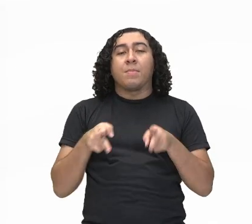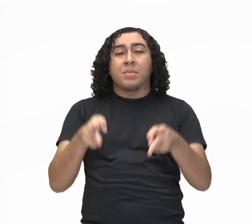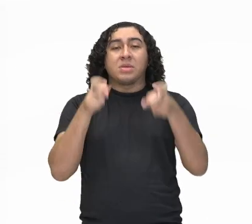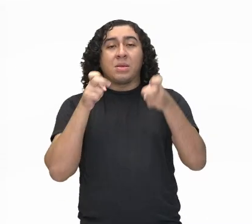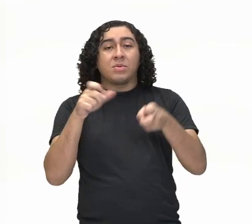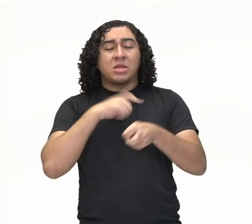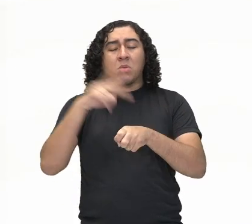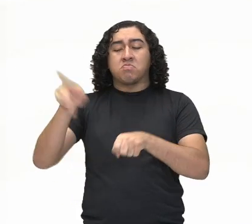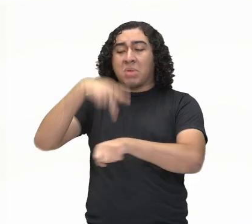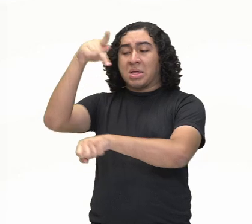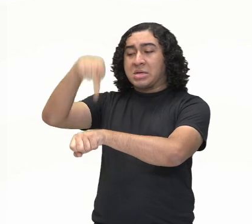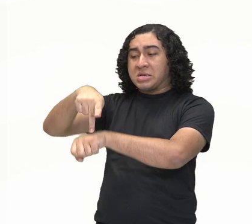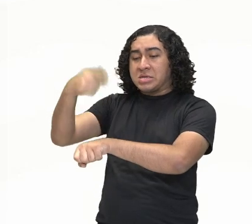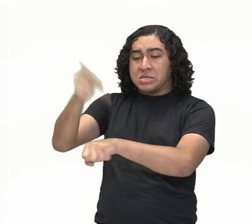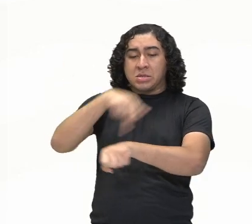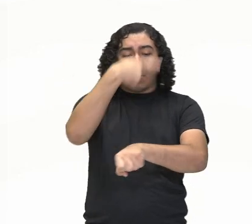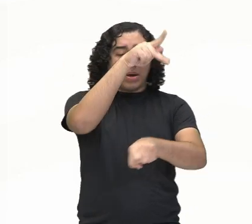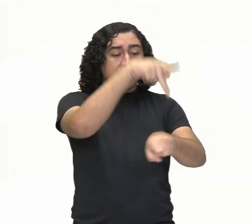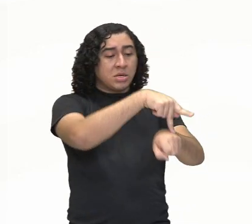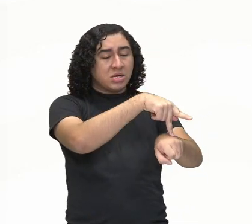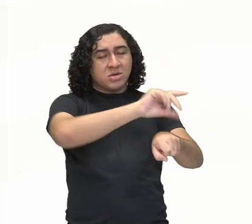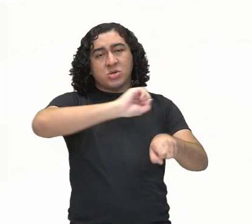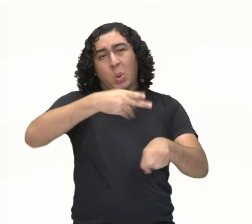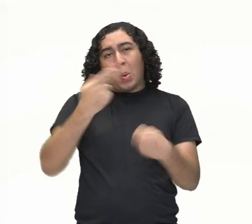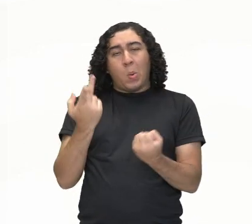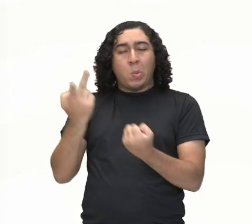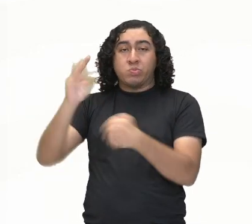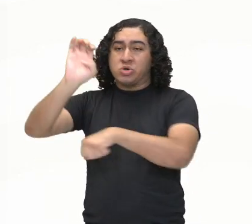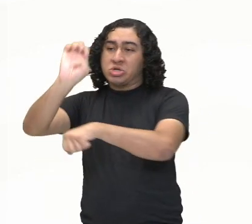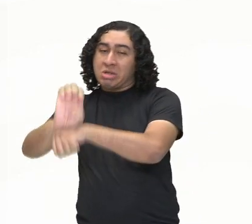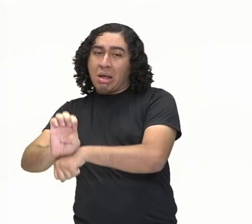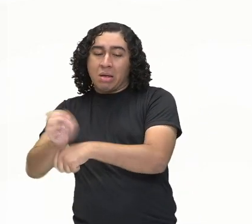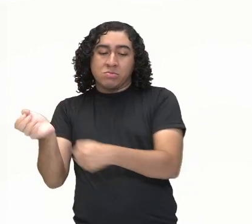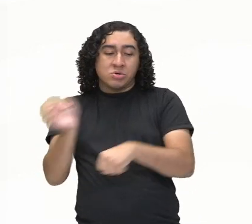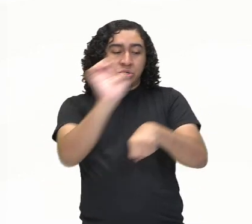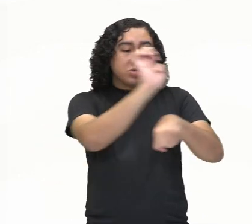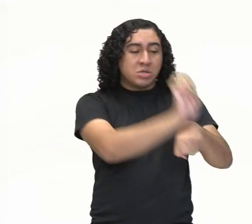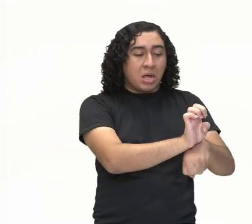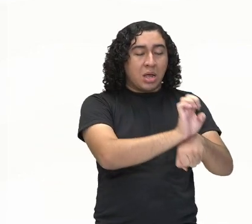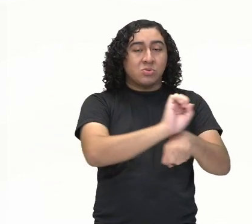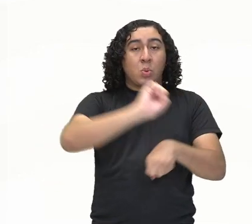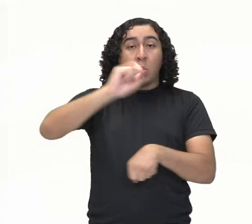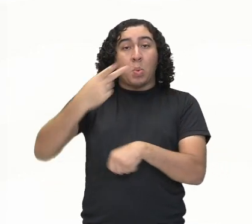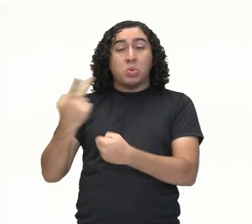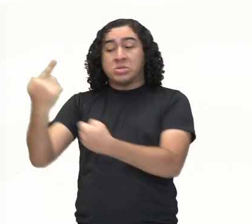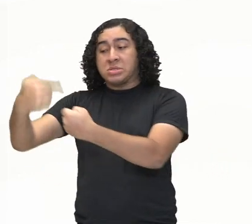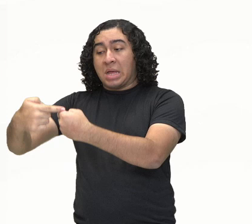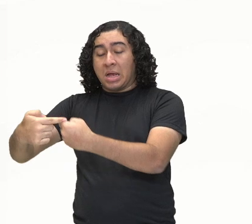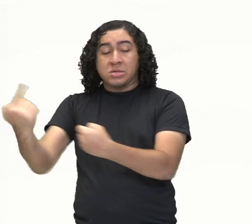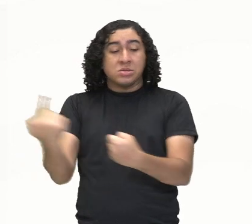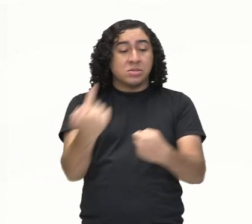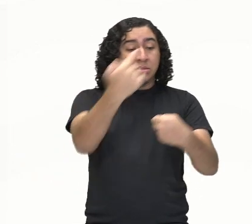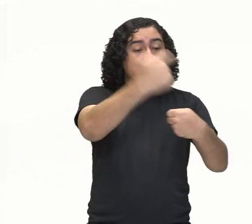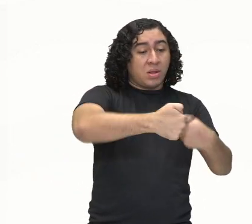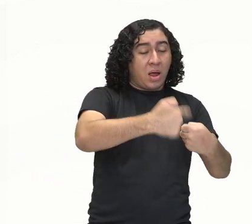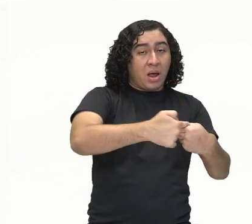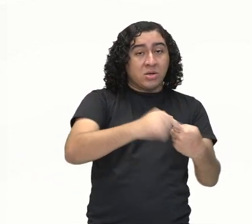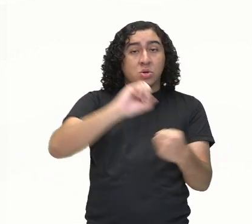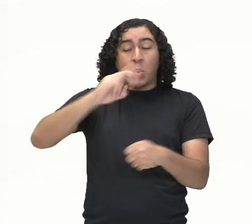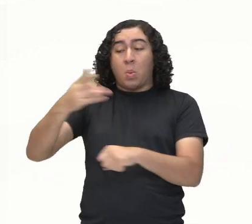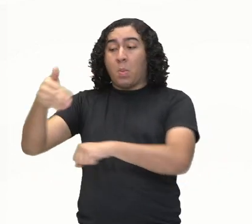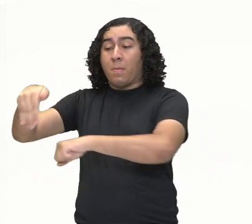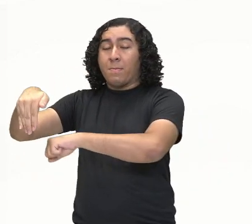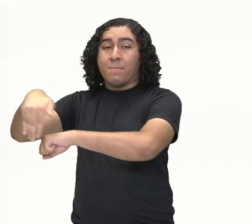de estado, de cidade, e alguns autores colocam aqui em algumas literaturas, né? Colocam até mesmo o bairro,